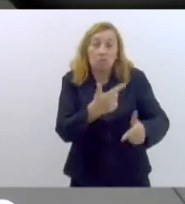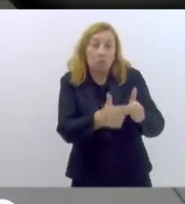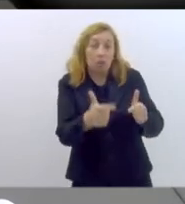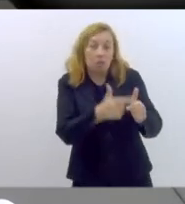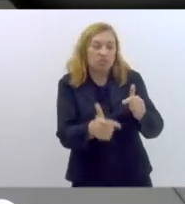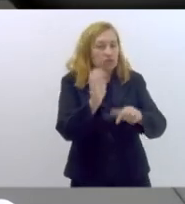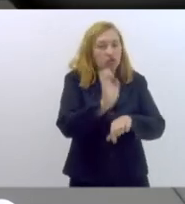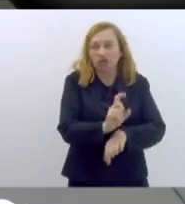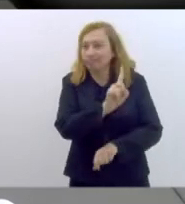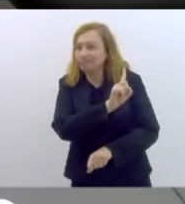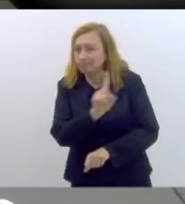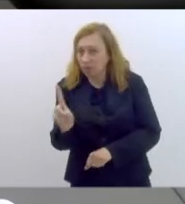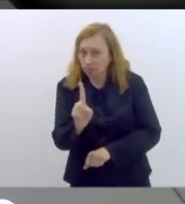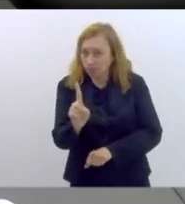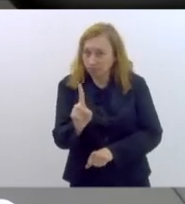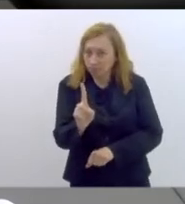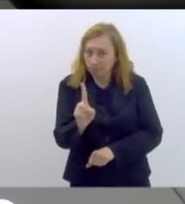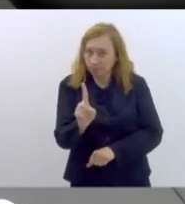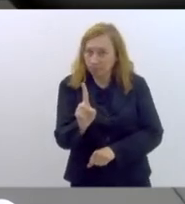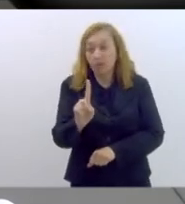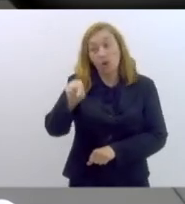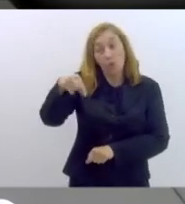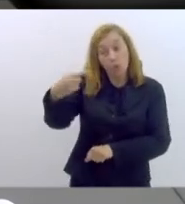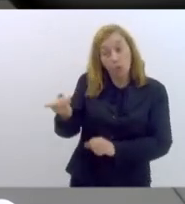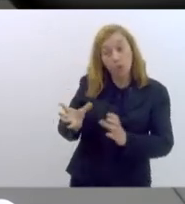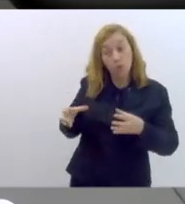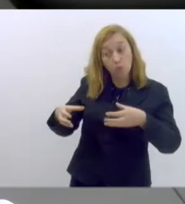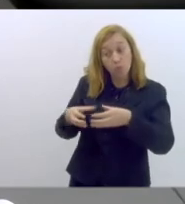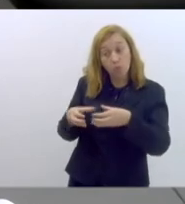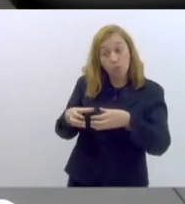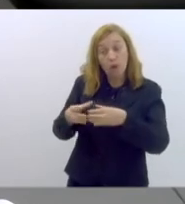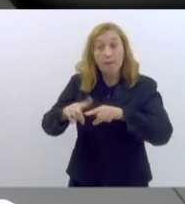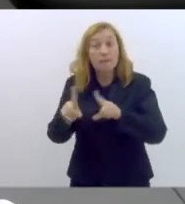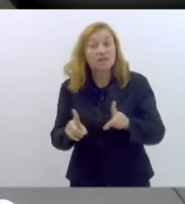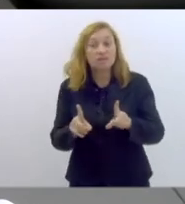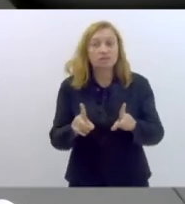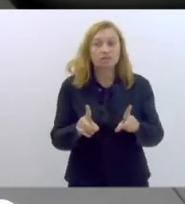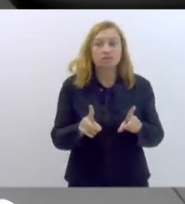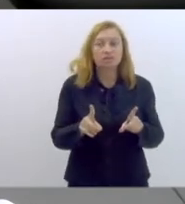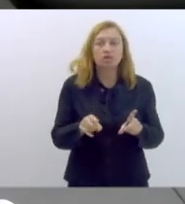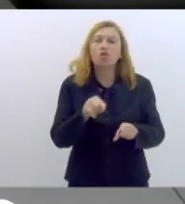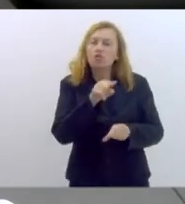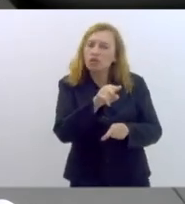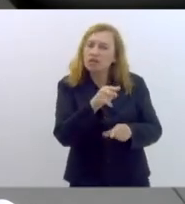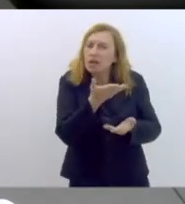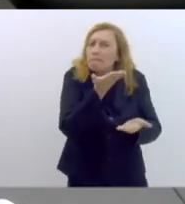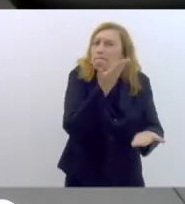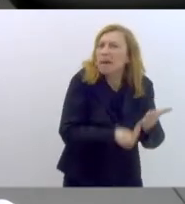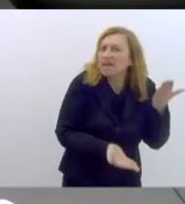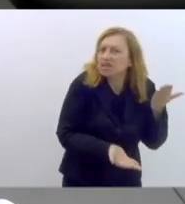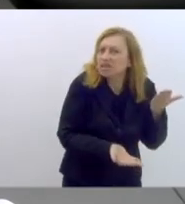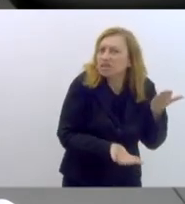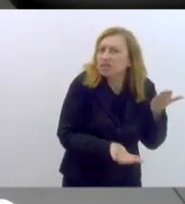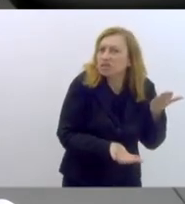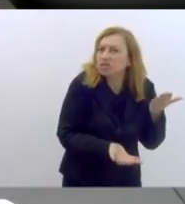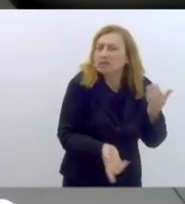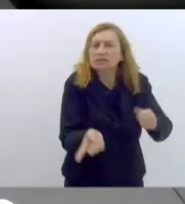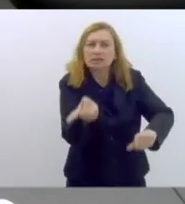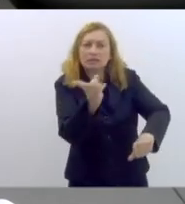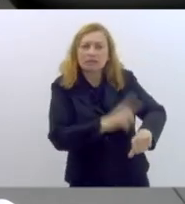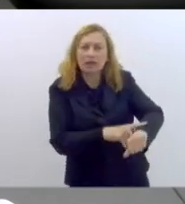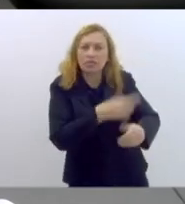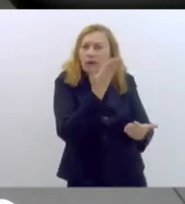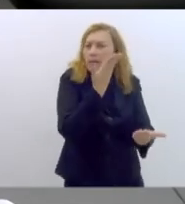Aí é um outro conjunto de fatores. Mas você perde tempo,